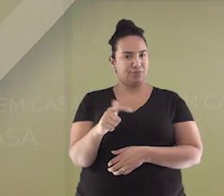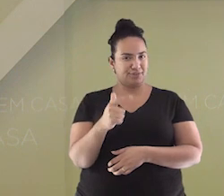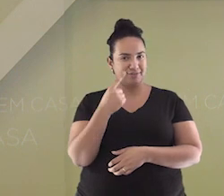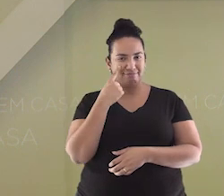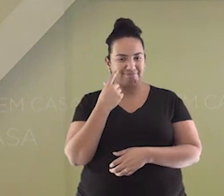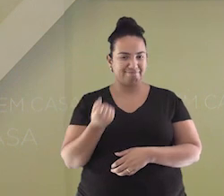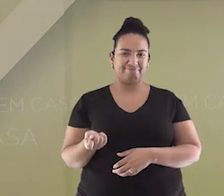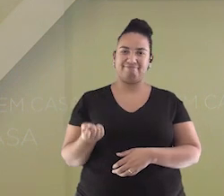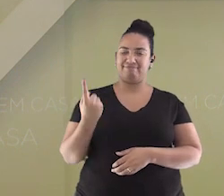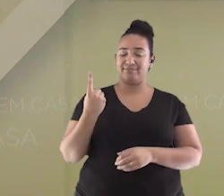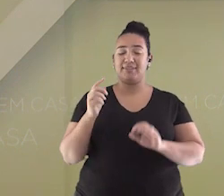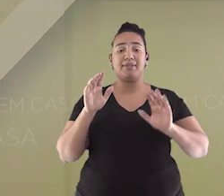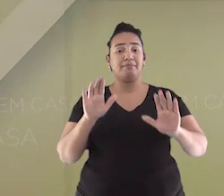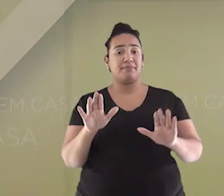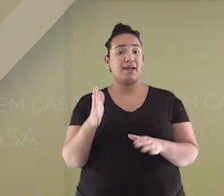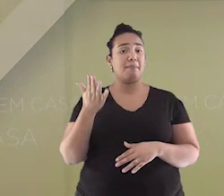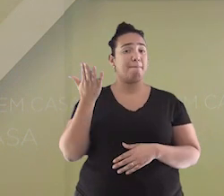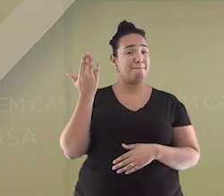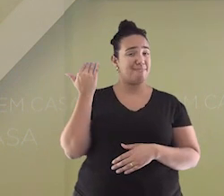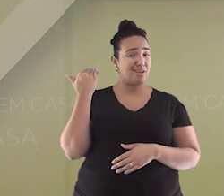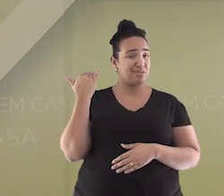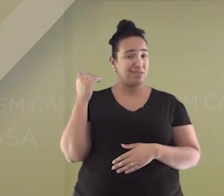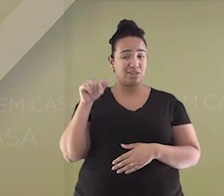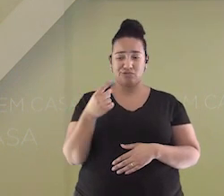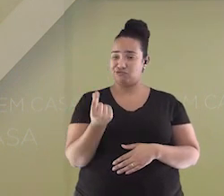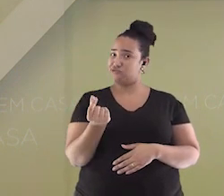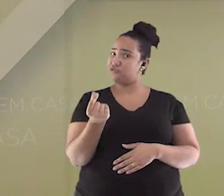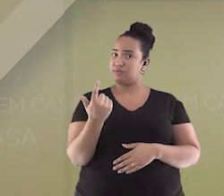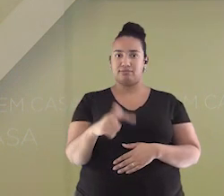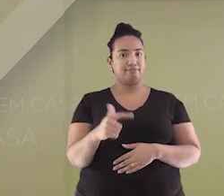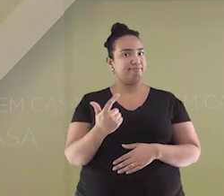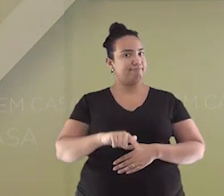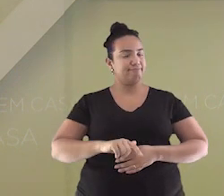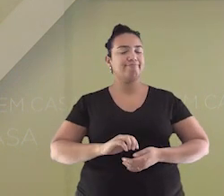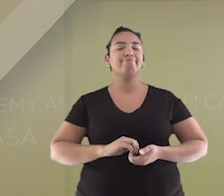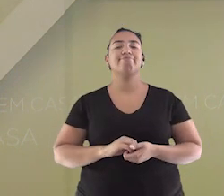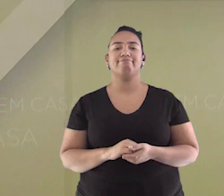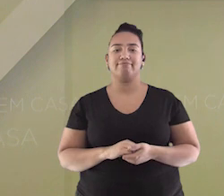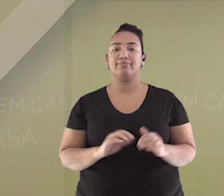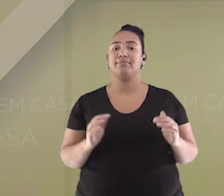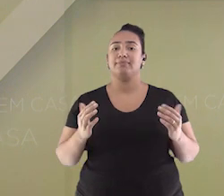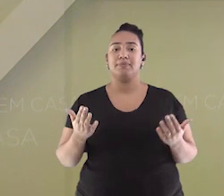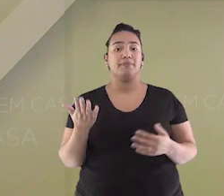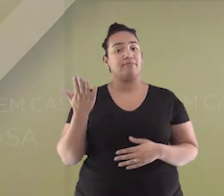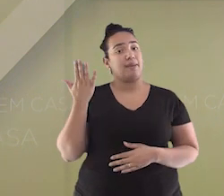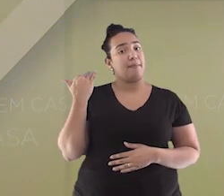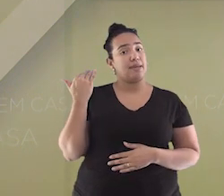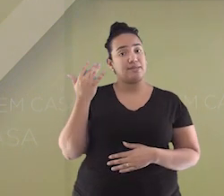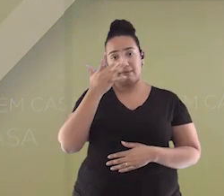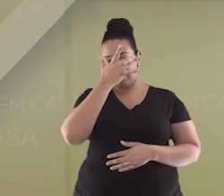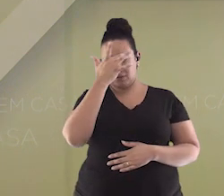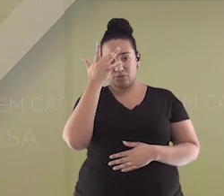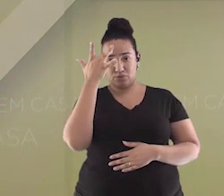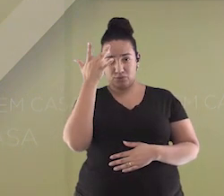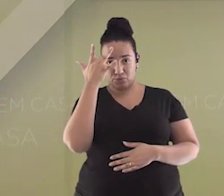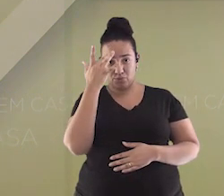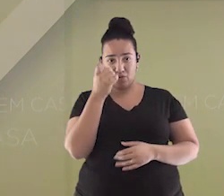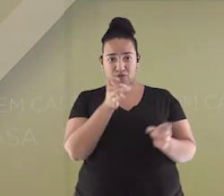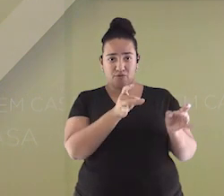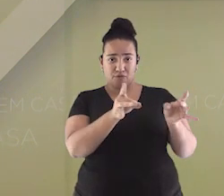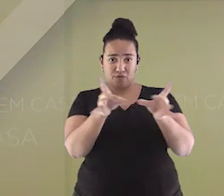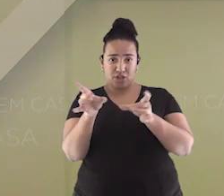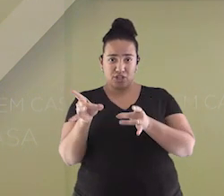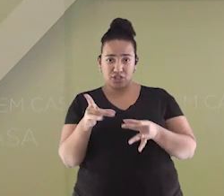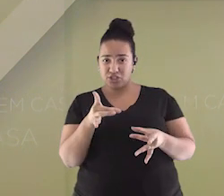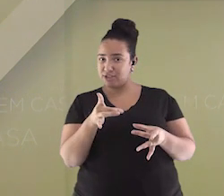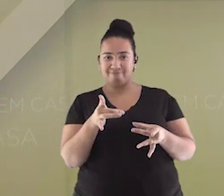não? Sabia que há muitos e muitos séculos o dinheiro não existia? No passado, as pessoas produziam as coisas